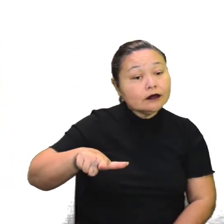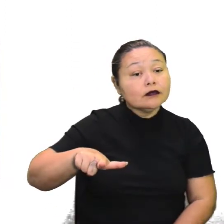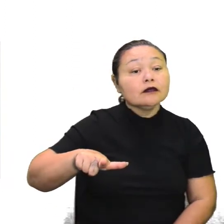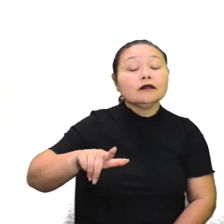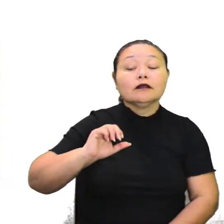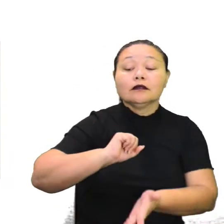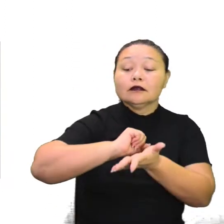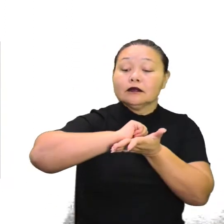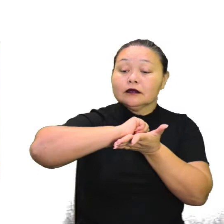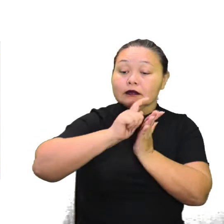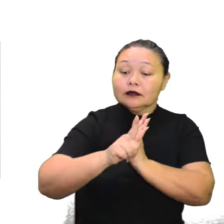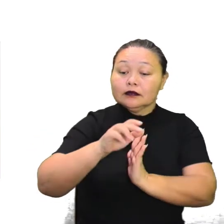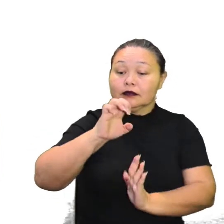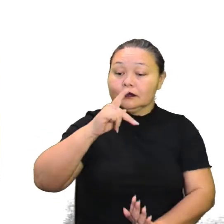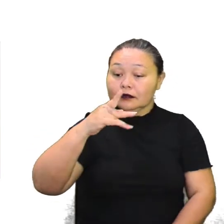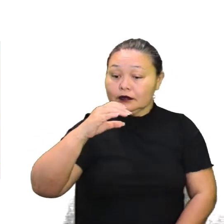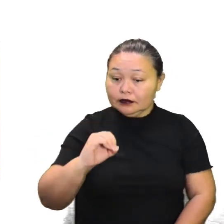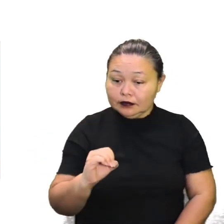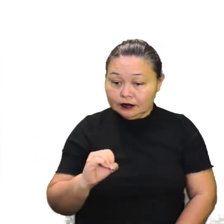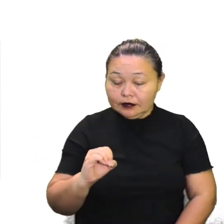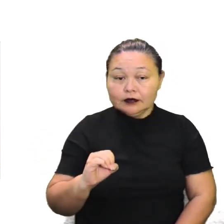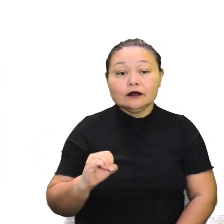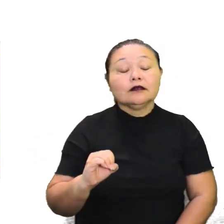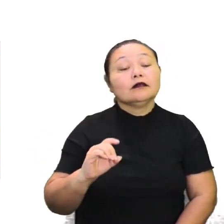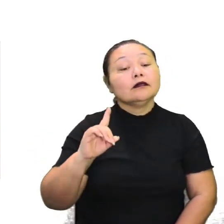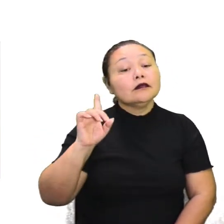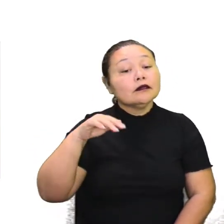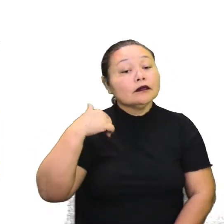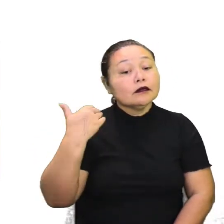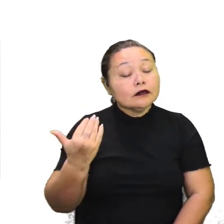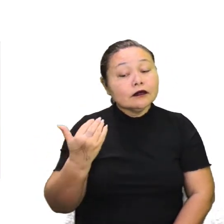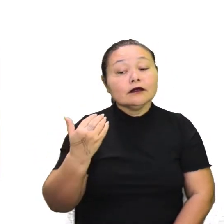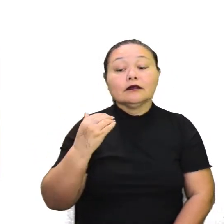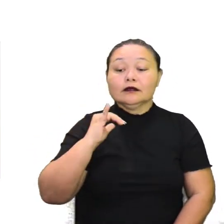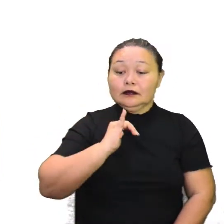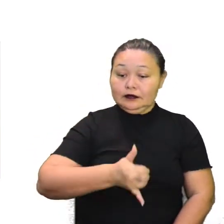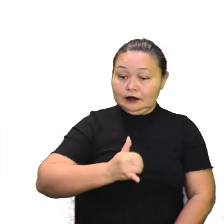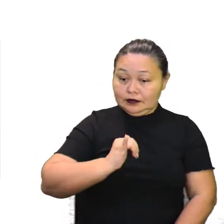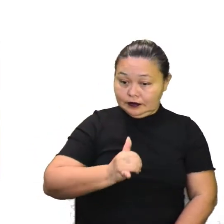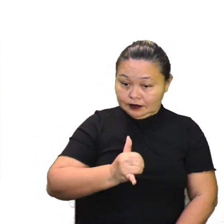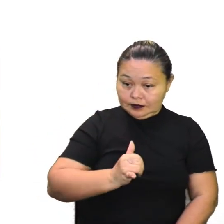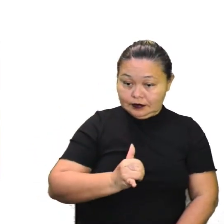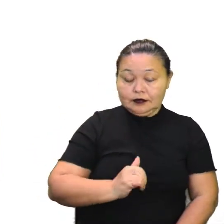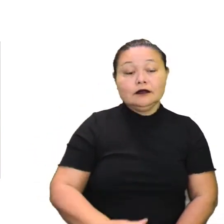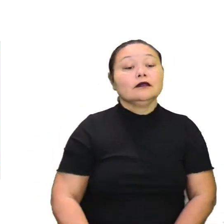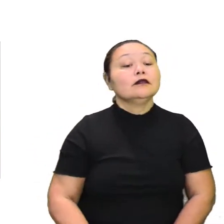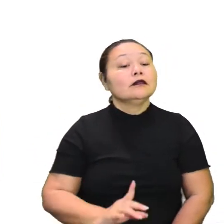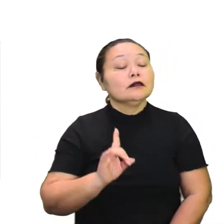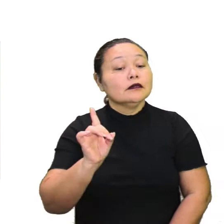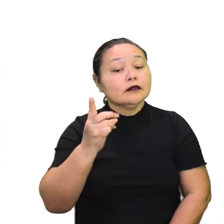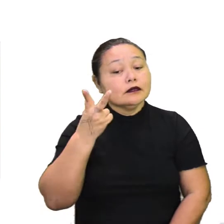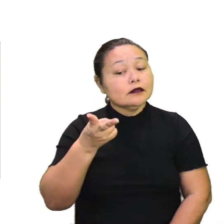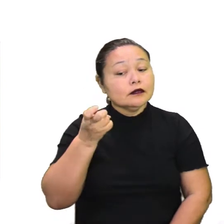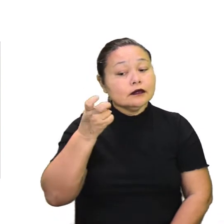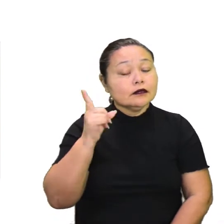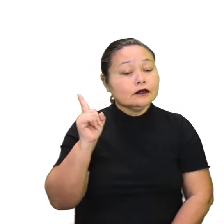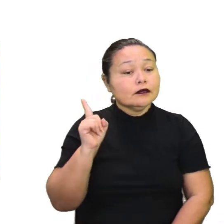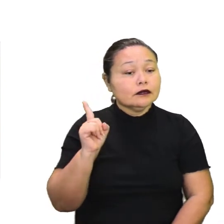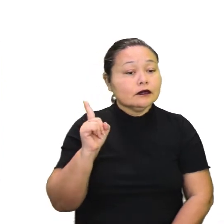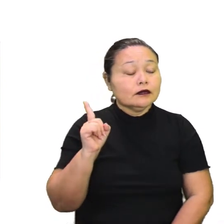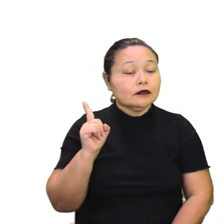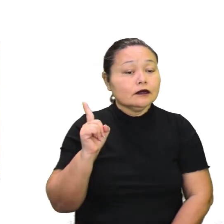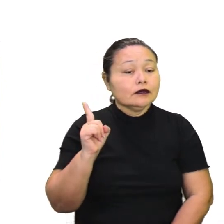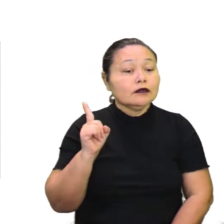pouquinho sobre o gênero épico, ou seja, o gênero narrativo. A gente percebe o